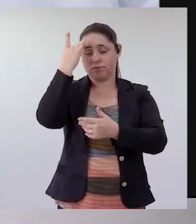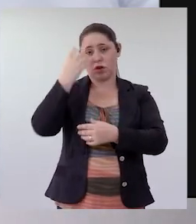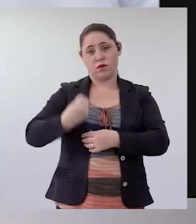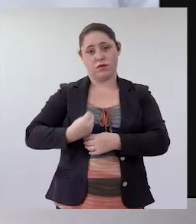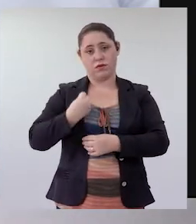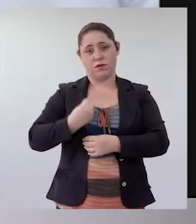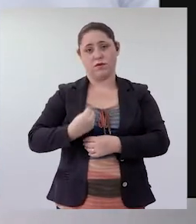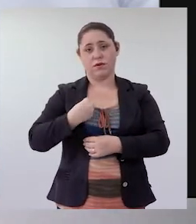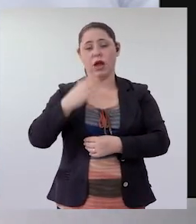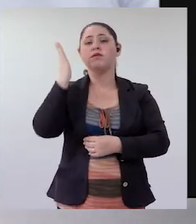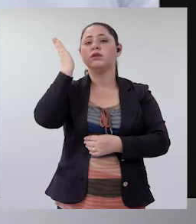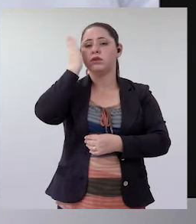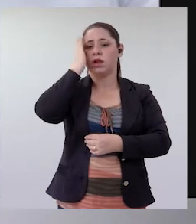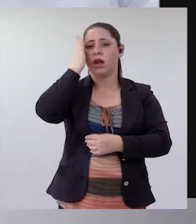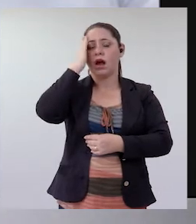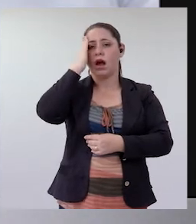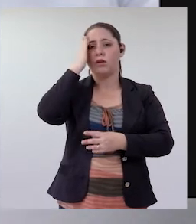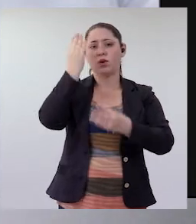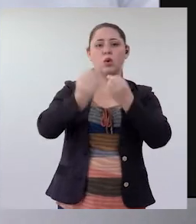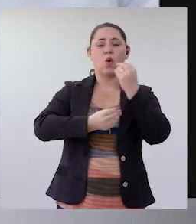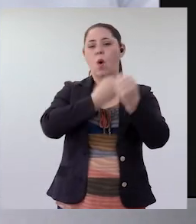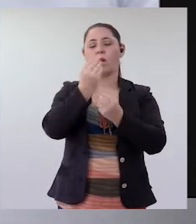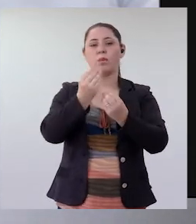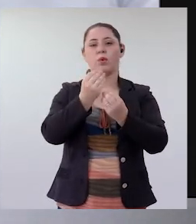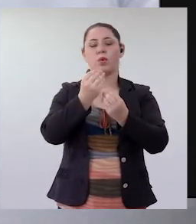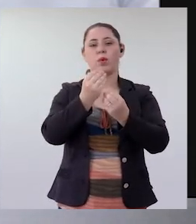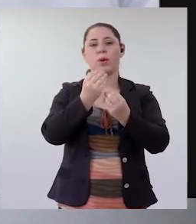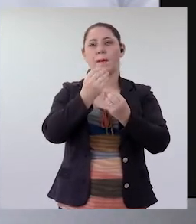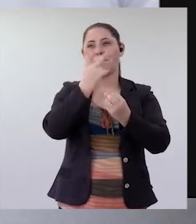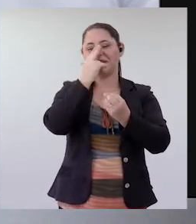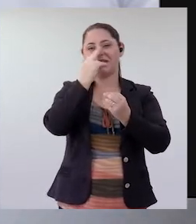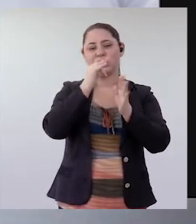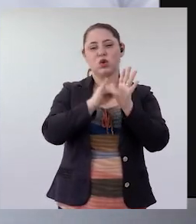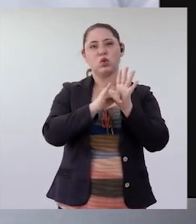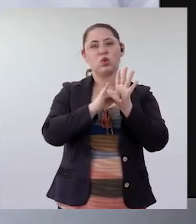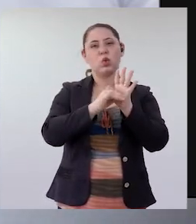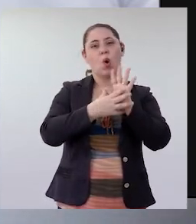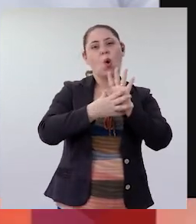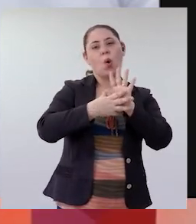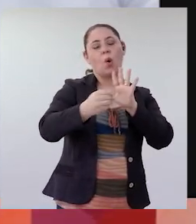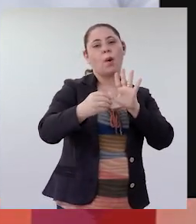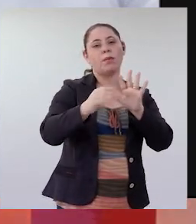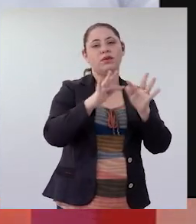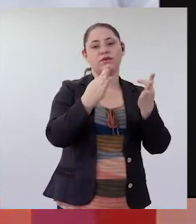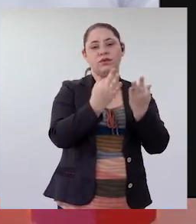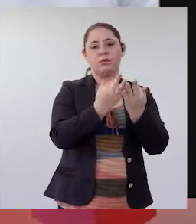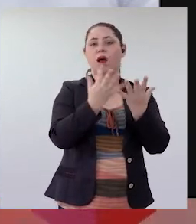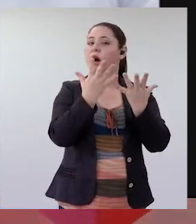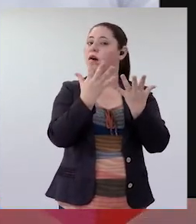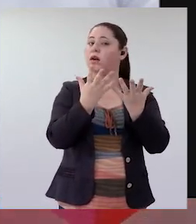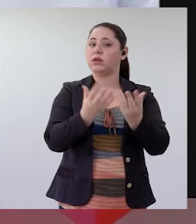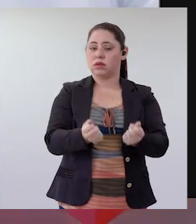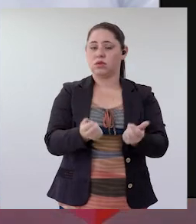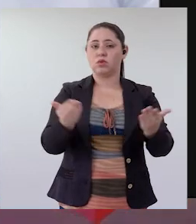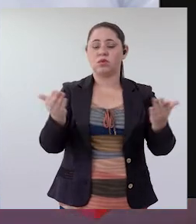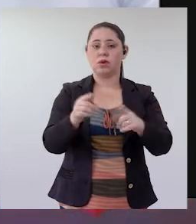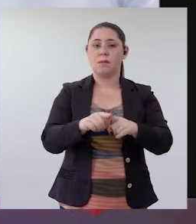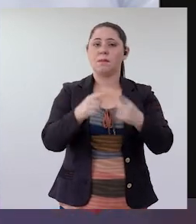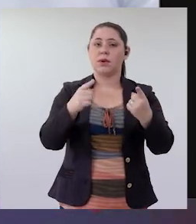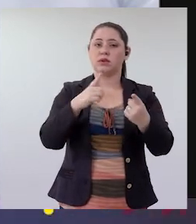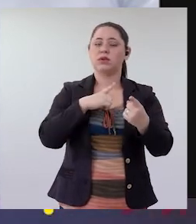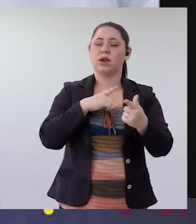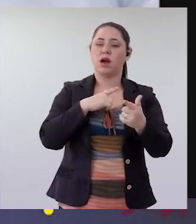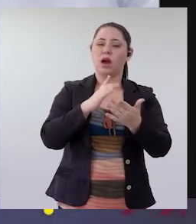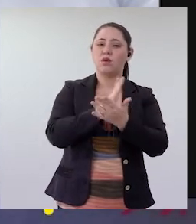pessoas que vivem conscientemente nesse modelo, né, que é um modelo familiar, amplamente aceito, mas que às